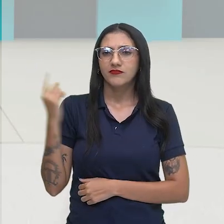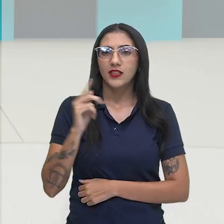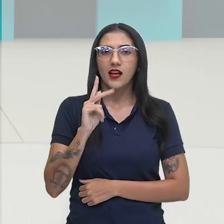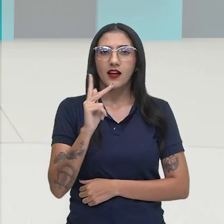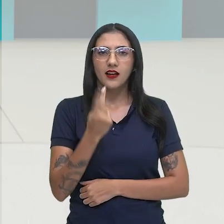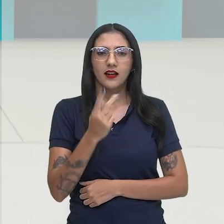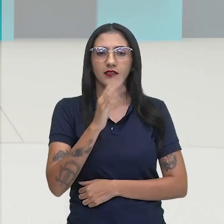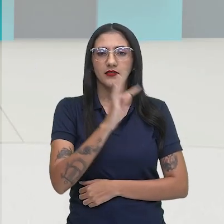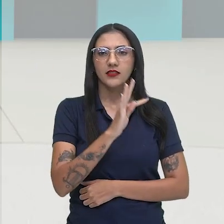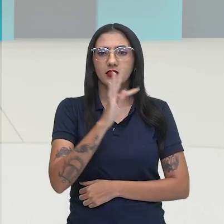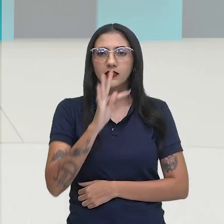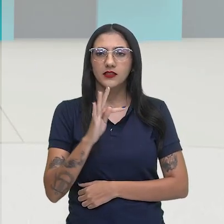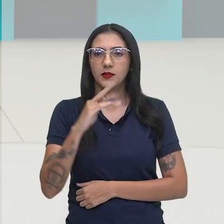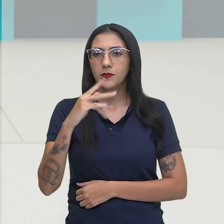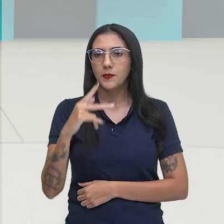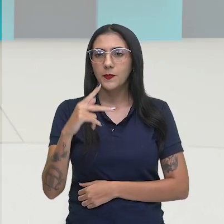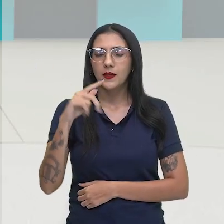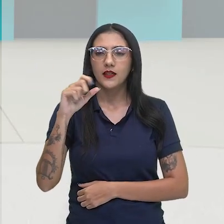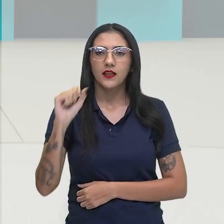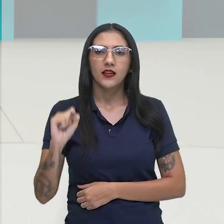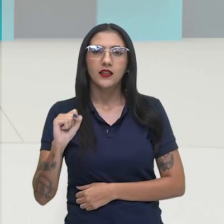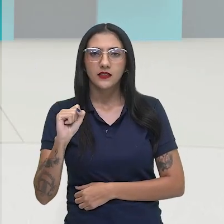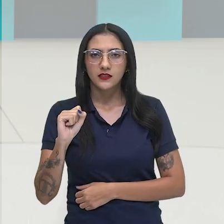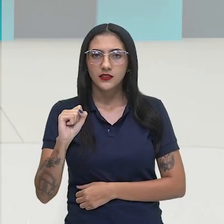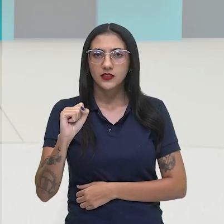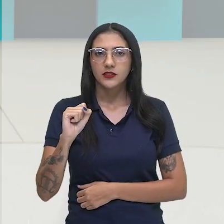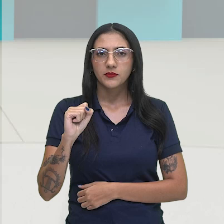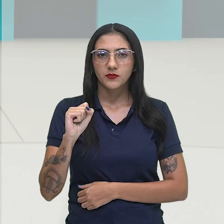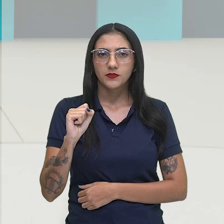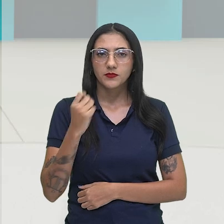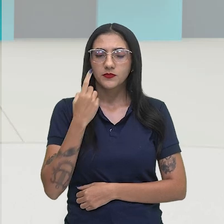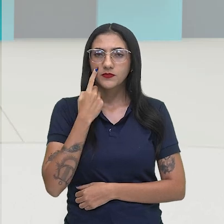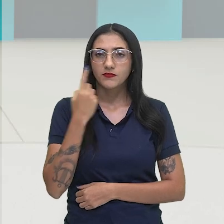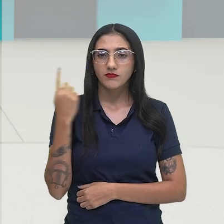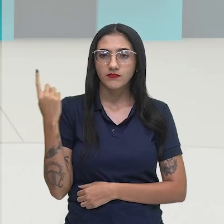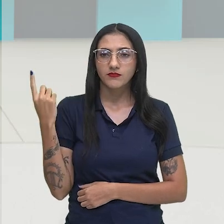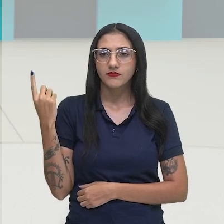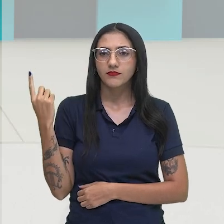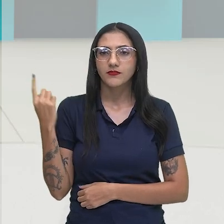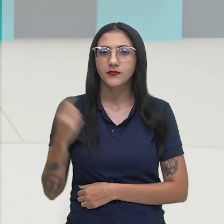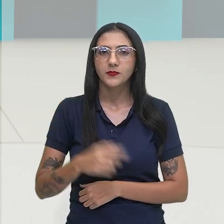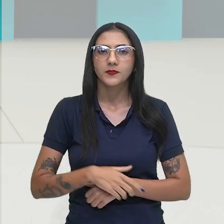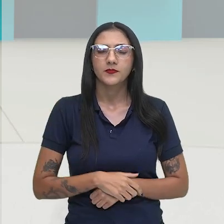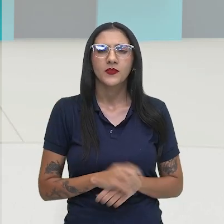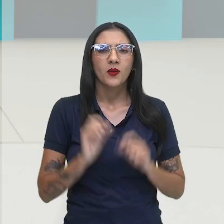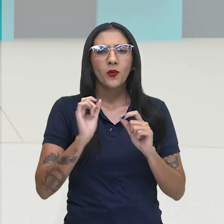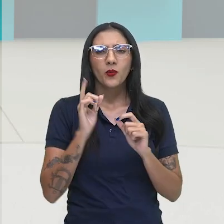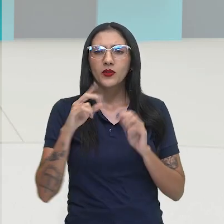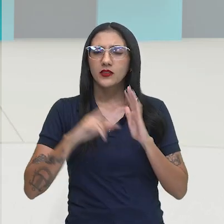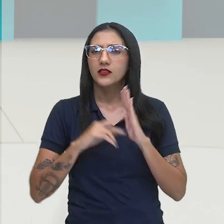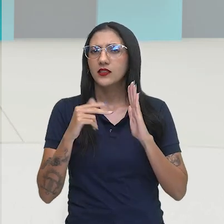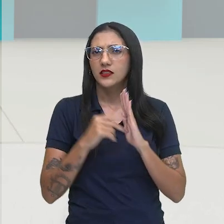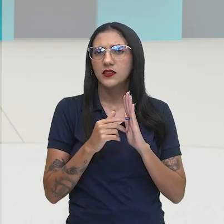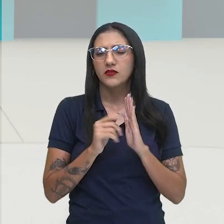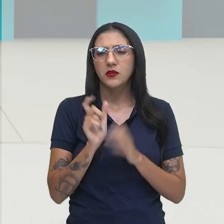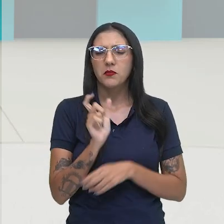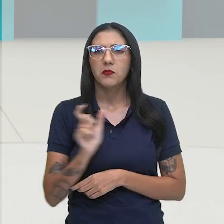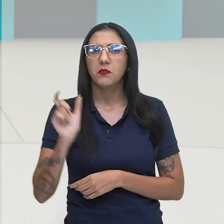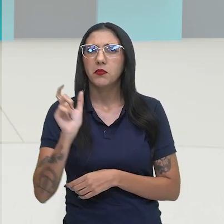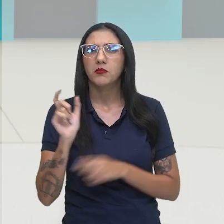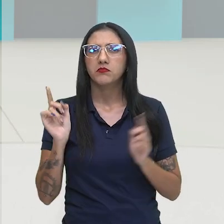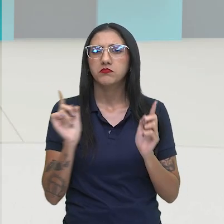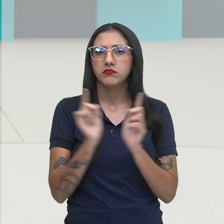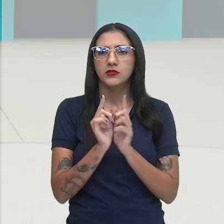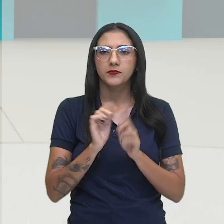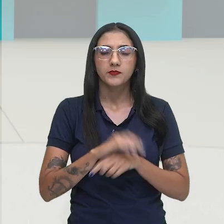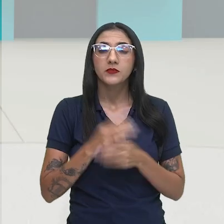é HTTPS, que em língua portuguesa, HTTPS. O que significa isso? Qual é a abreviação disso? Isso